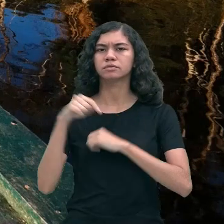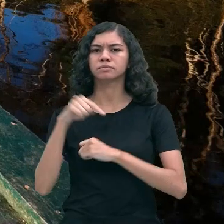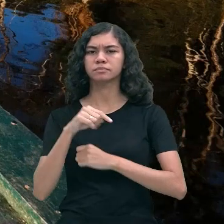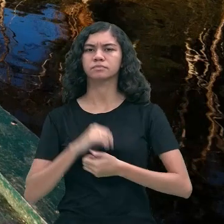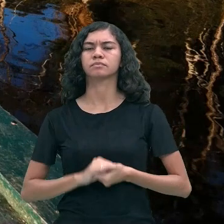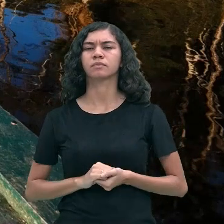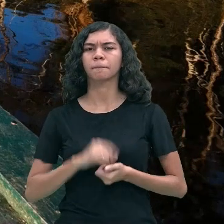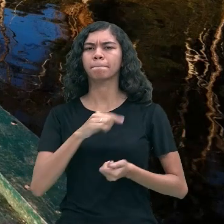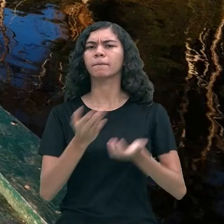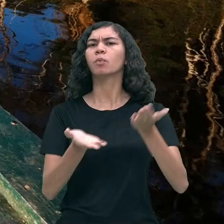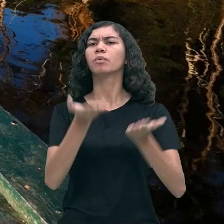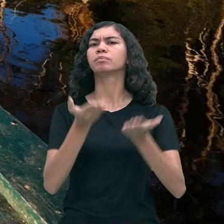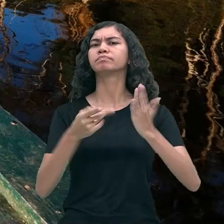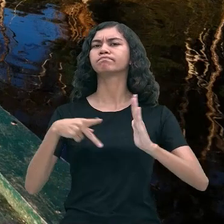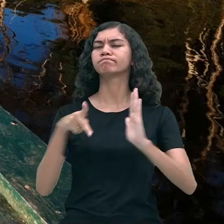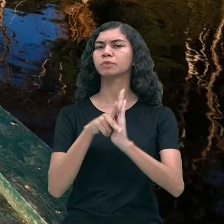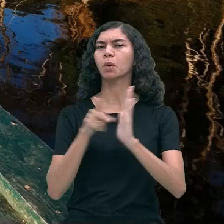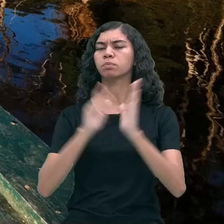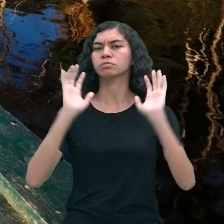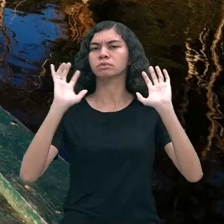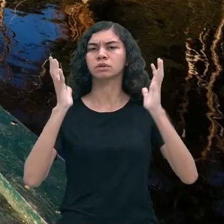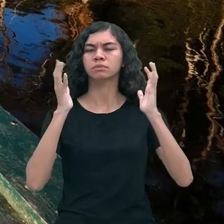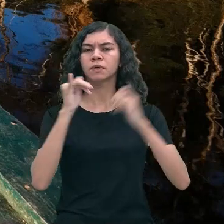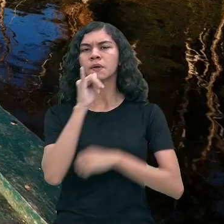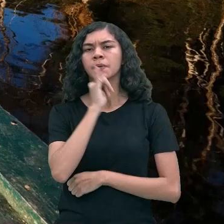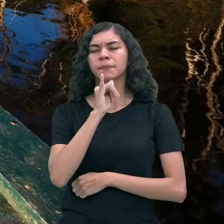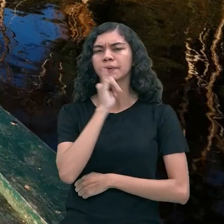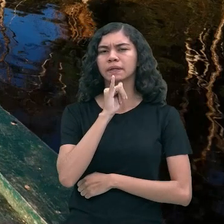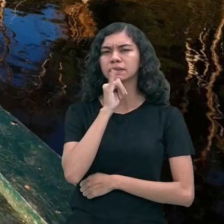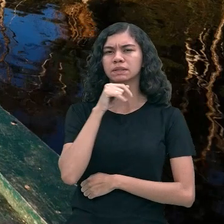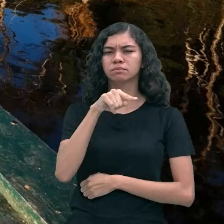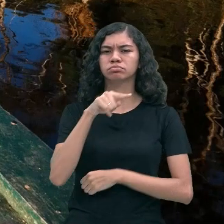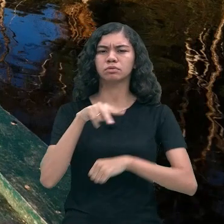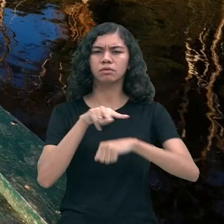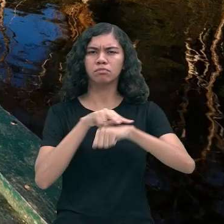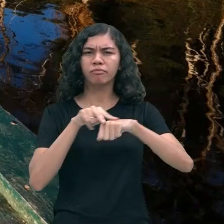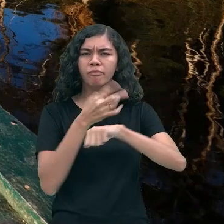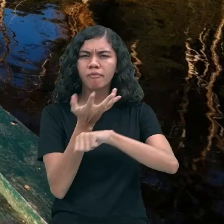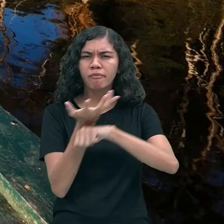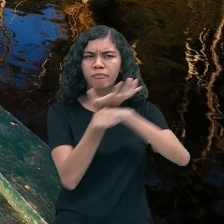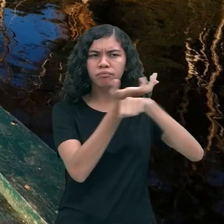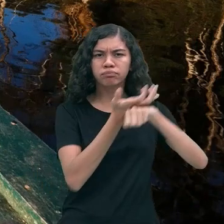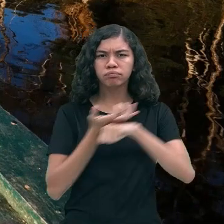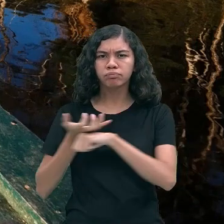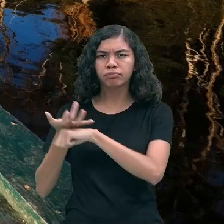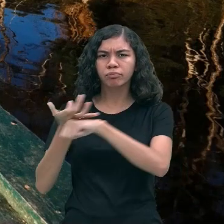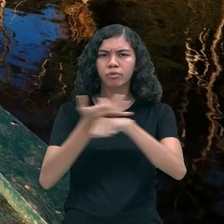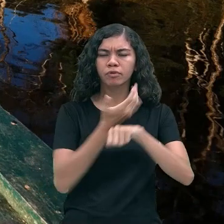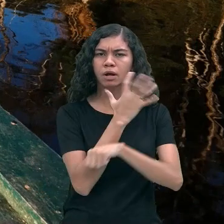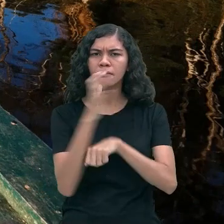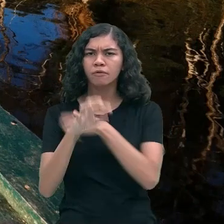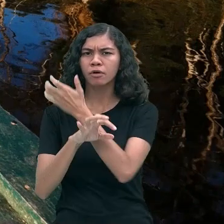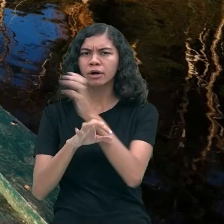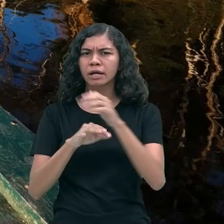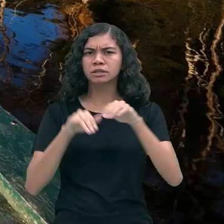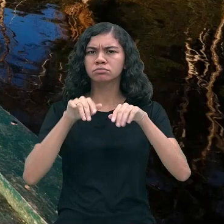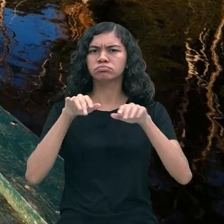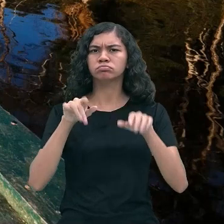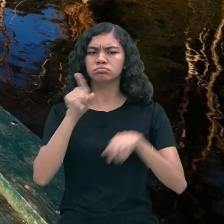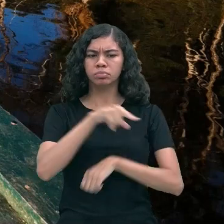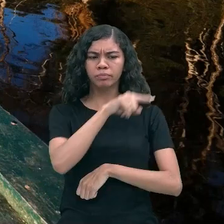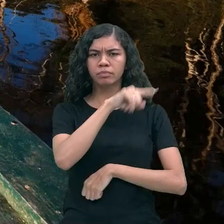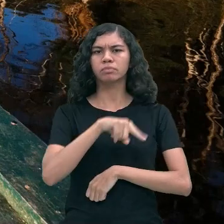regulador climático. Se a gente acabar retirando toda a cobertura vegetal da Amazônia, da floresta amazônica, a gente pode ter